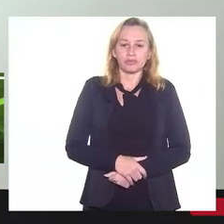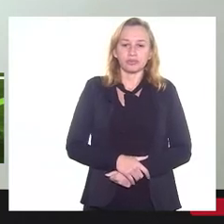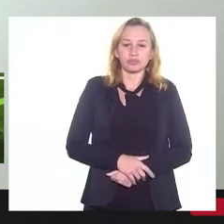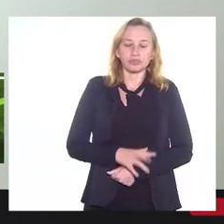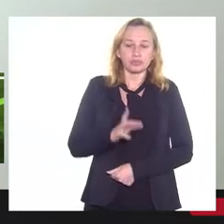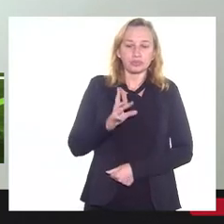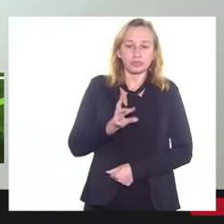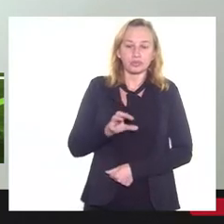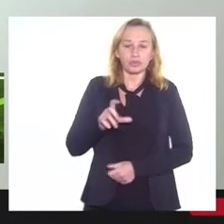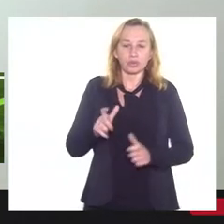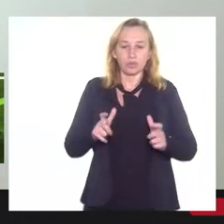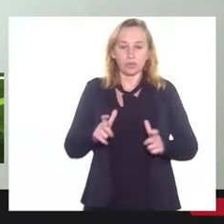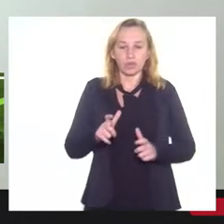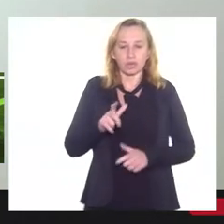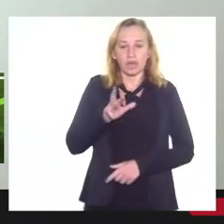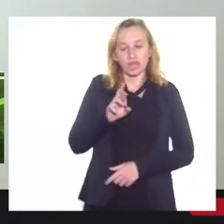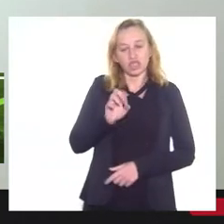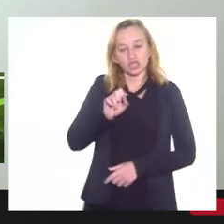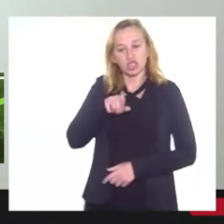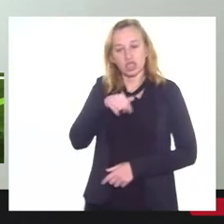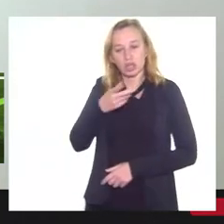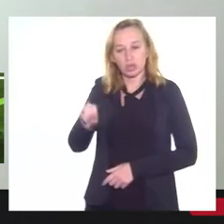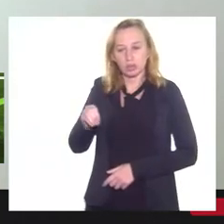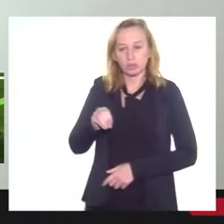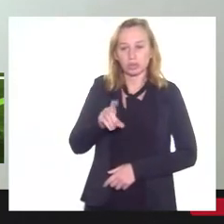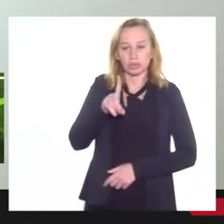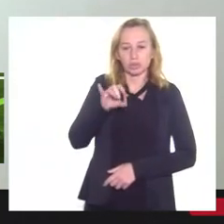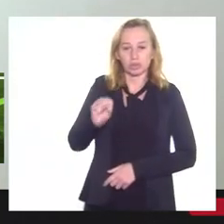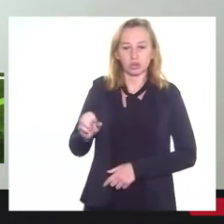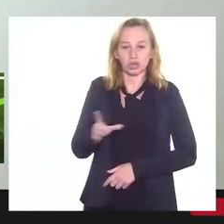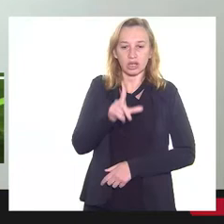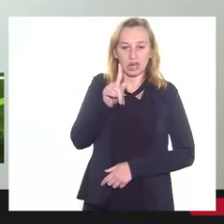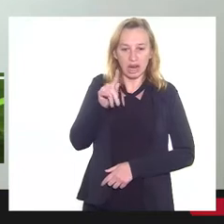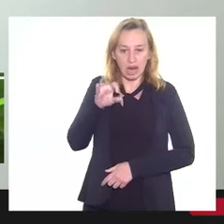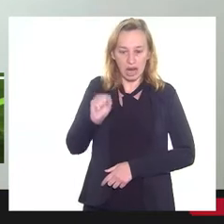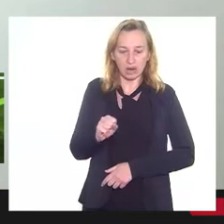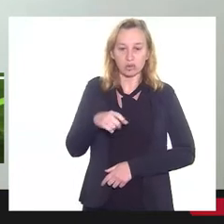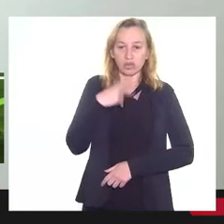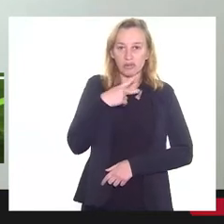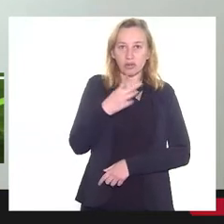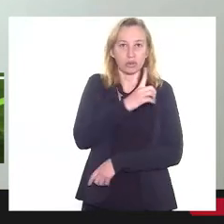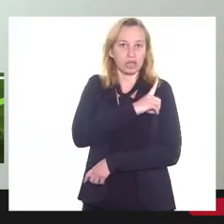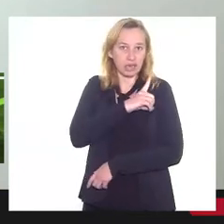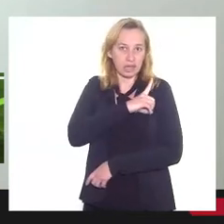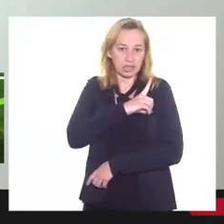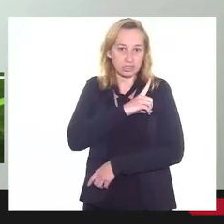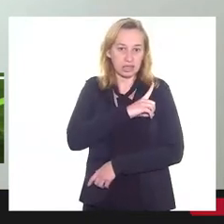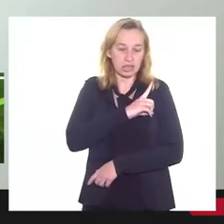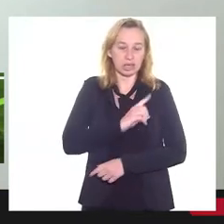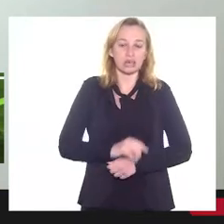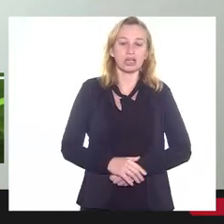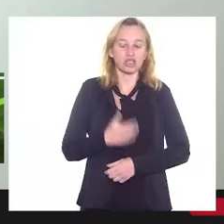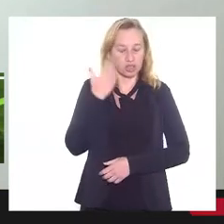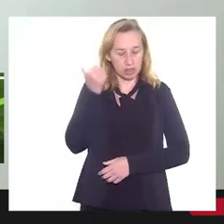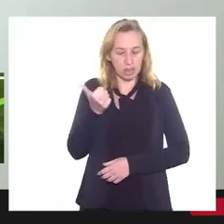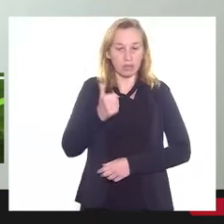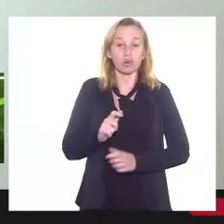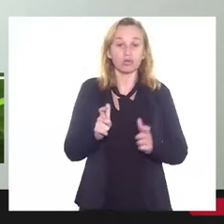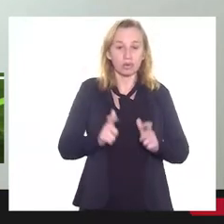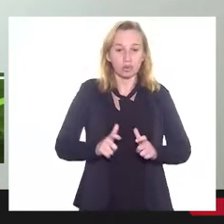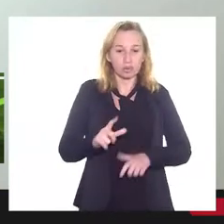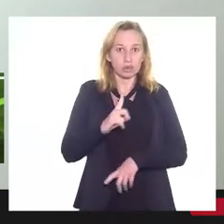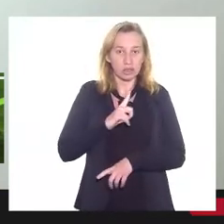né E quando ela trouxe aí a questão das delegacias a gente sabe que é ampliar delegacia